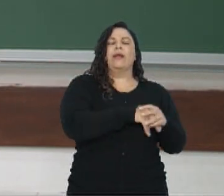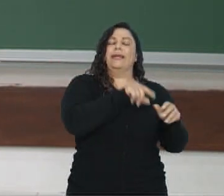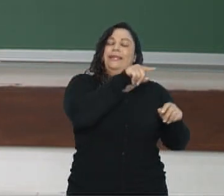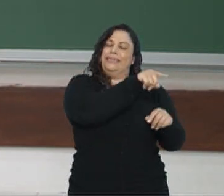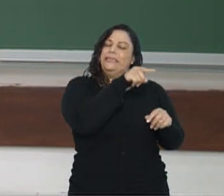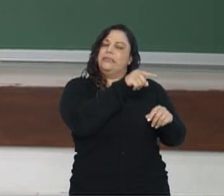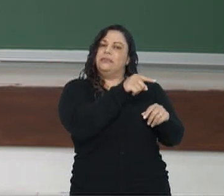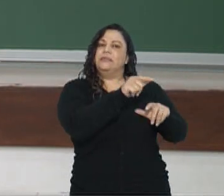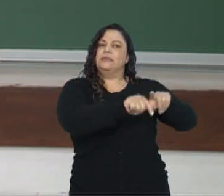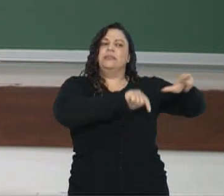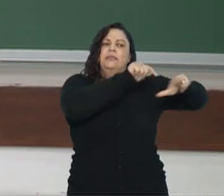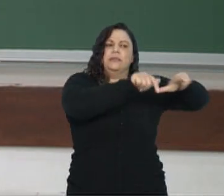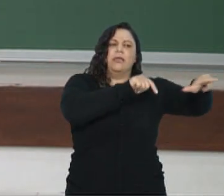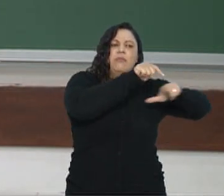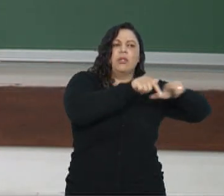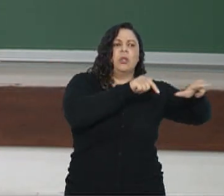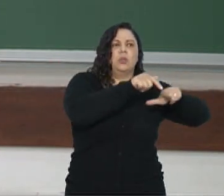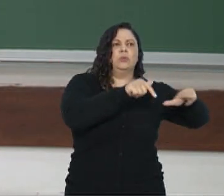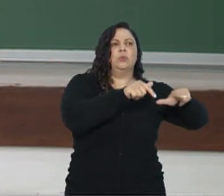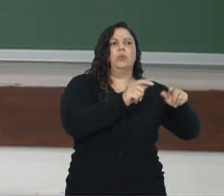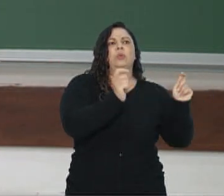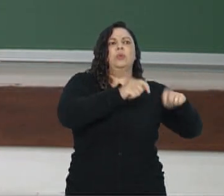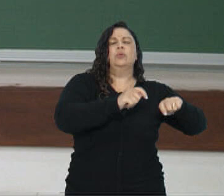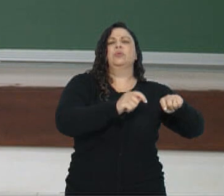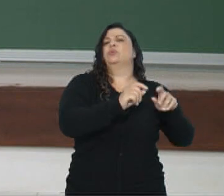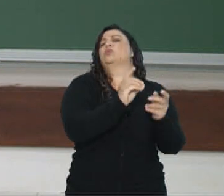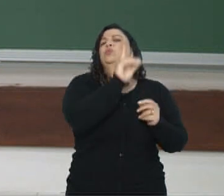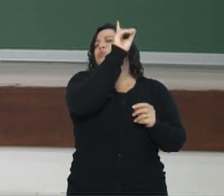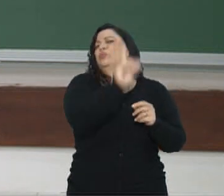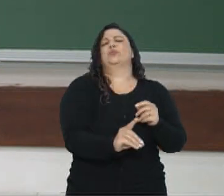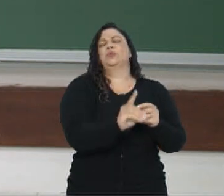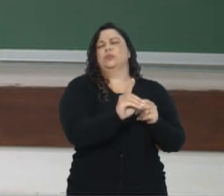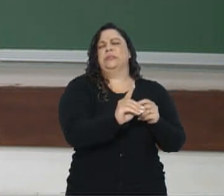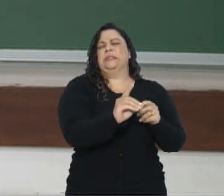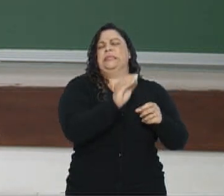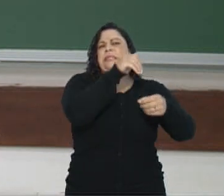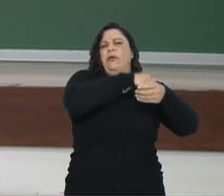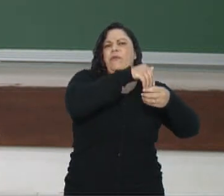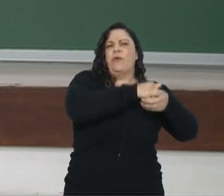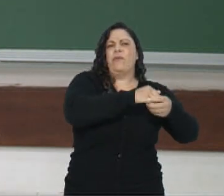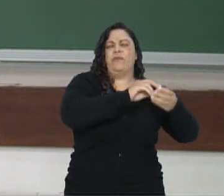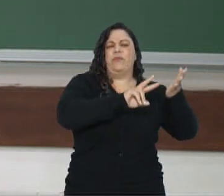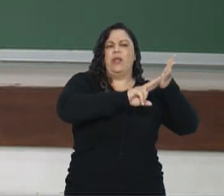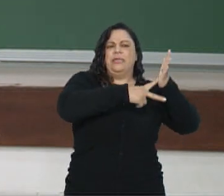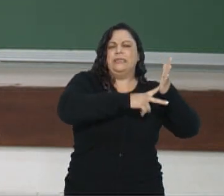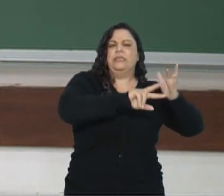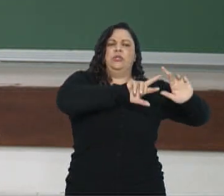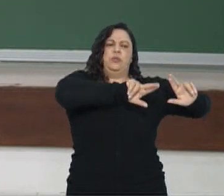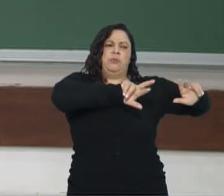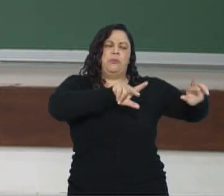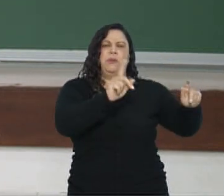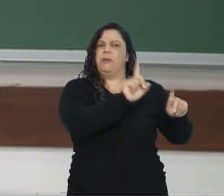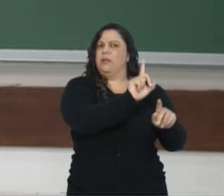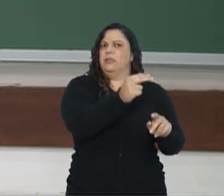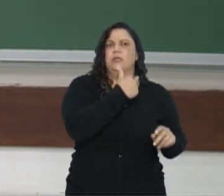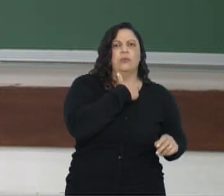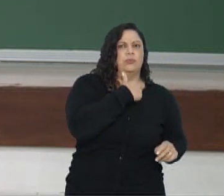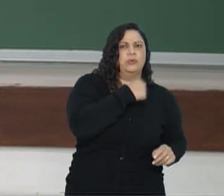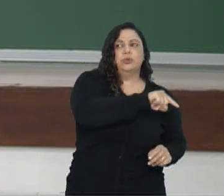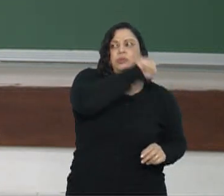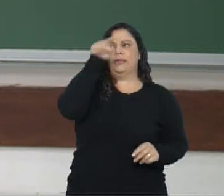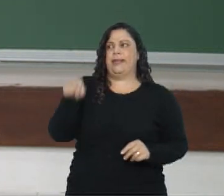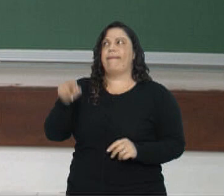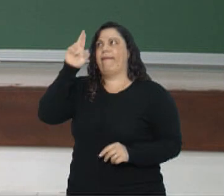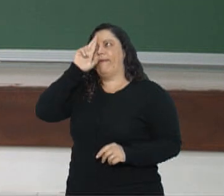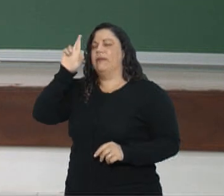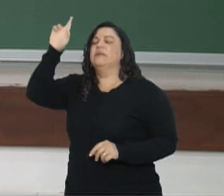ou organizar uma associação, ou organizar um sindicato. Já os patrões, eles faziam associações comerciais, tinham seus